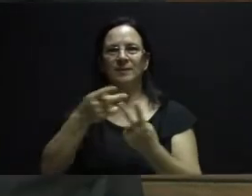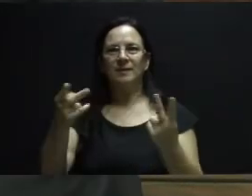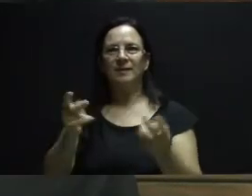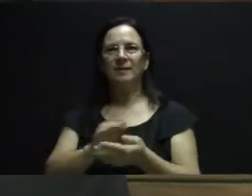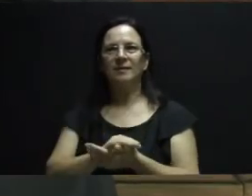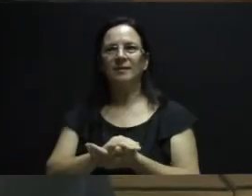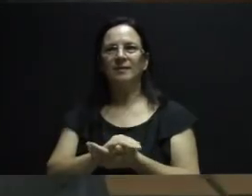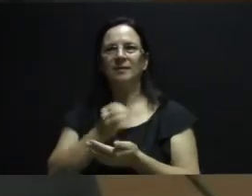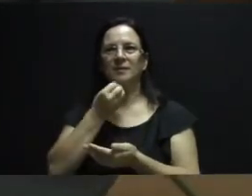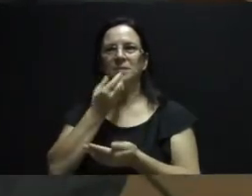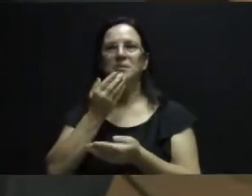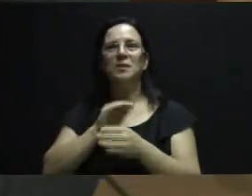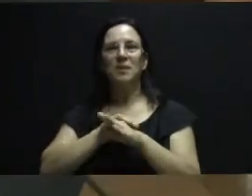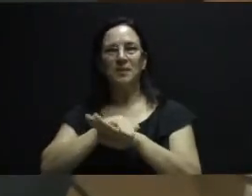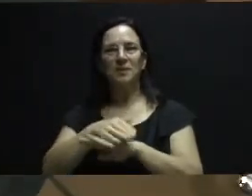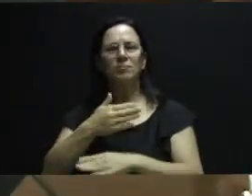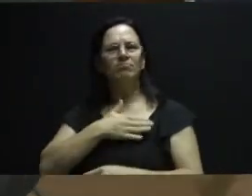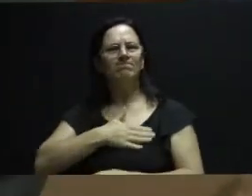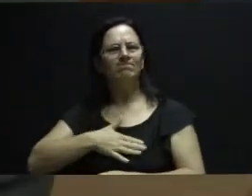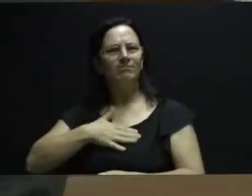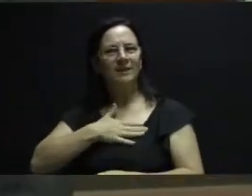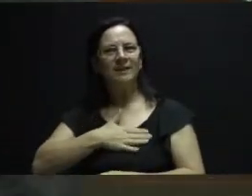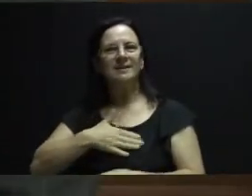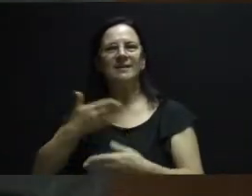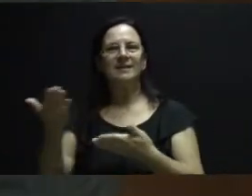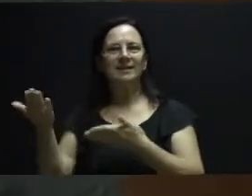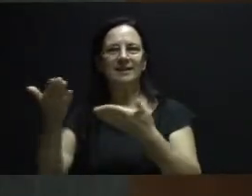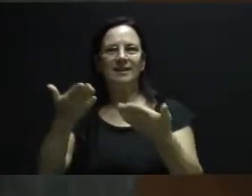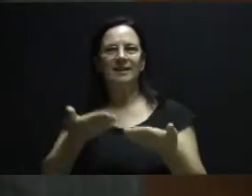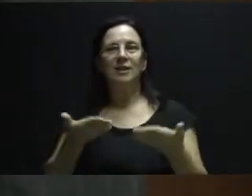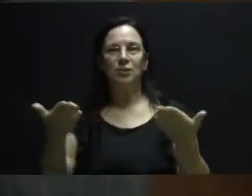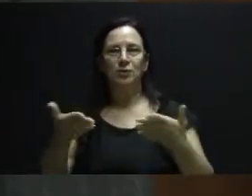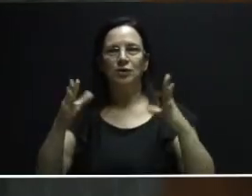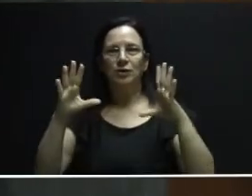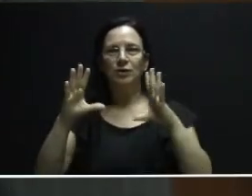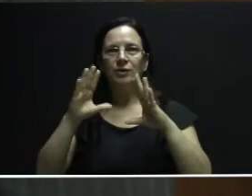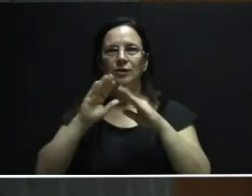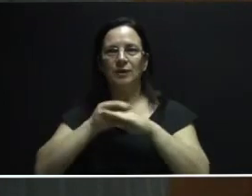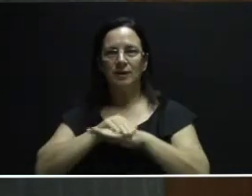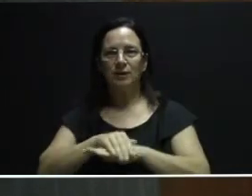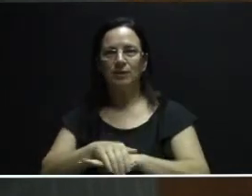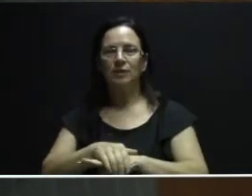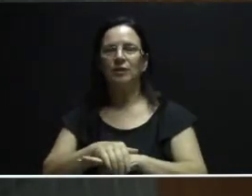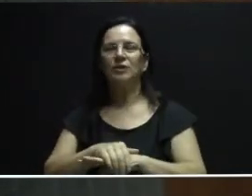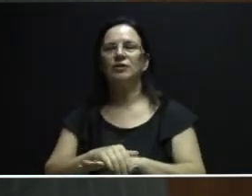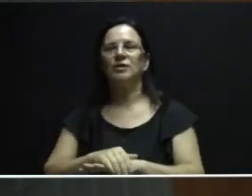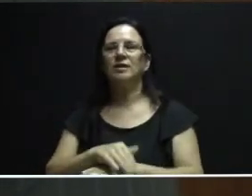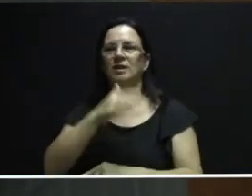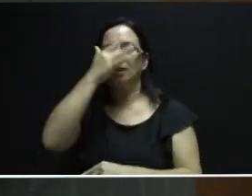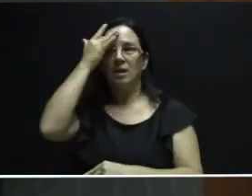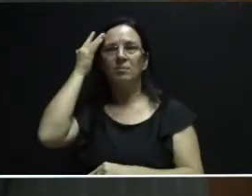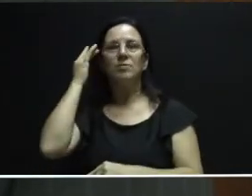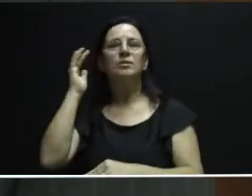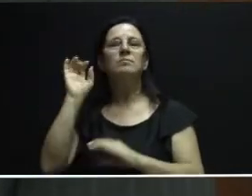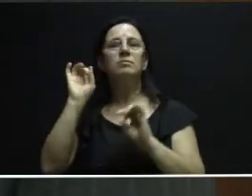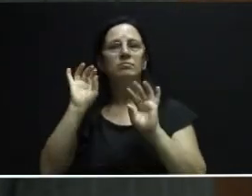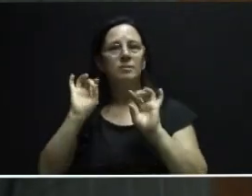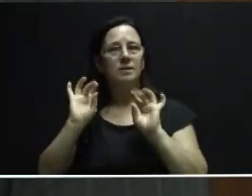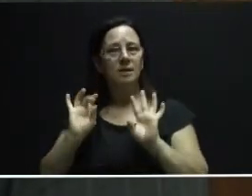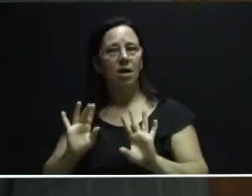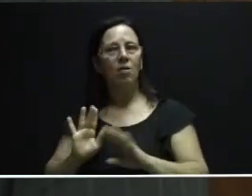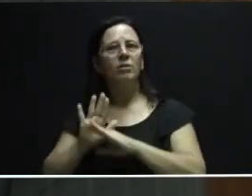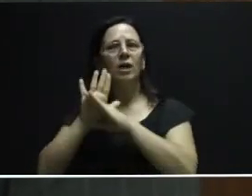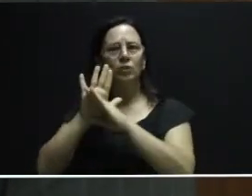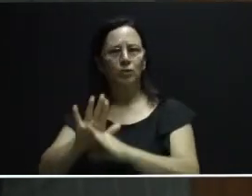Boa noite a todos. Realmente é um prazer estar aqui hoje, na noite de hoje, homenageando essas pessoas fantásticas que